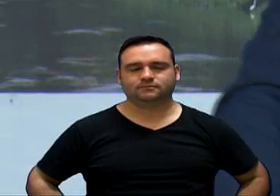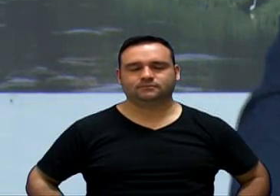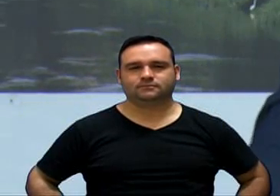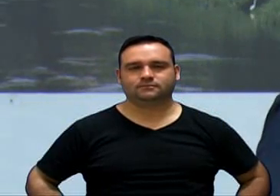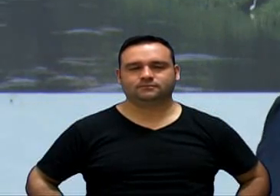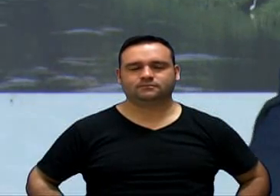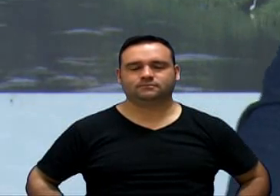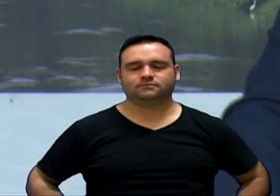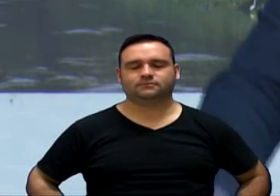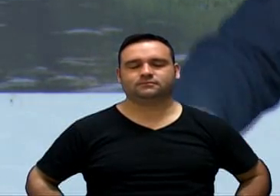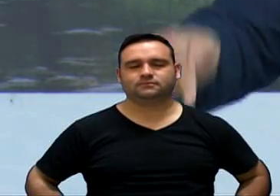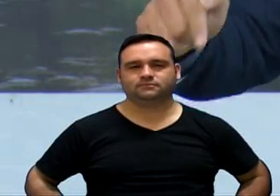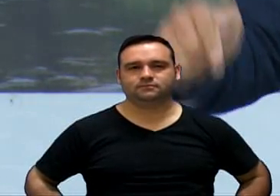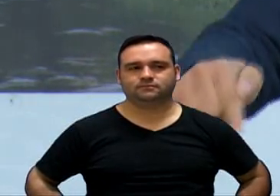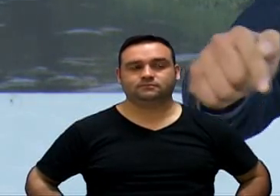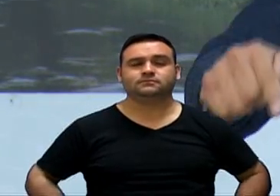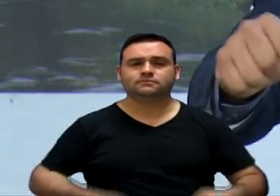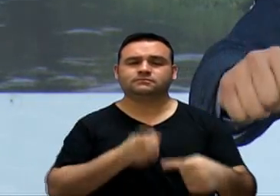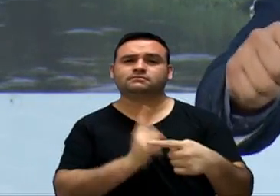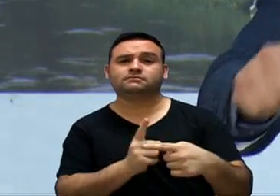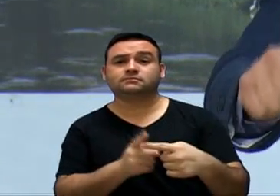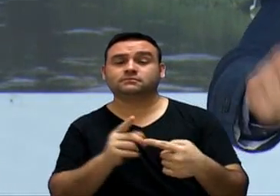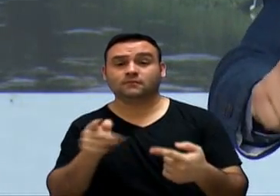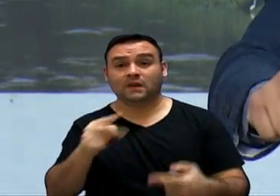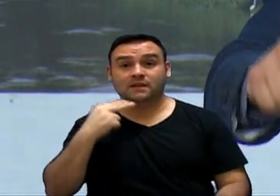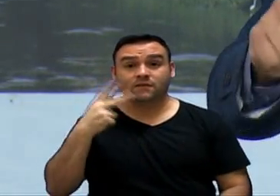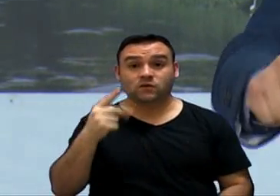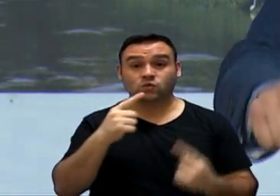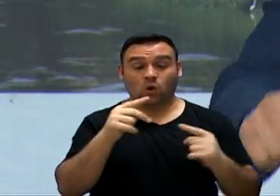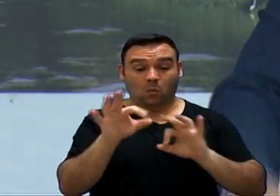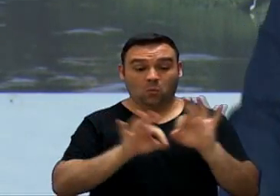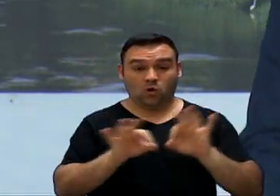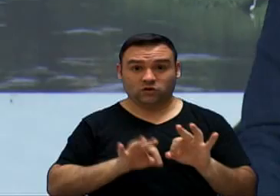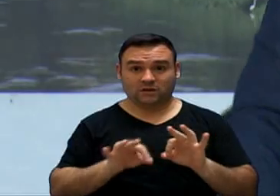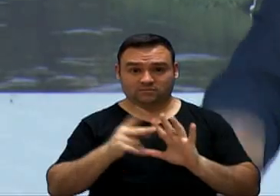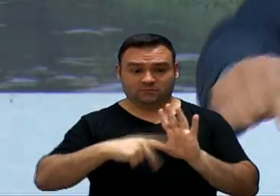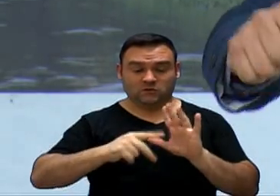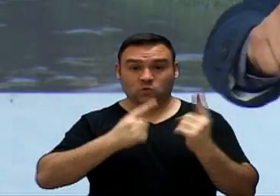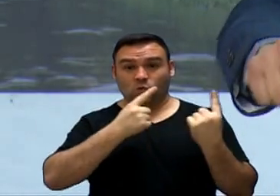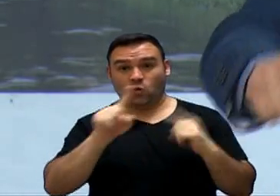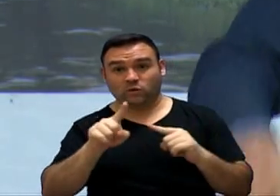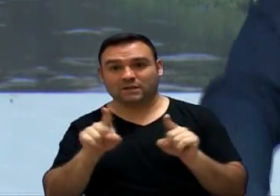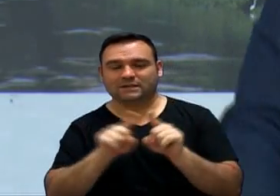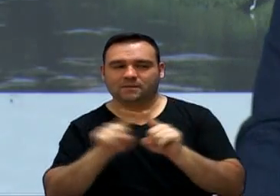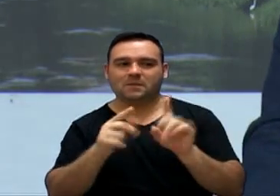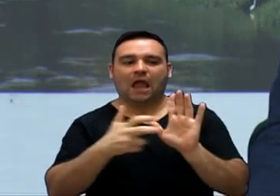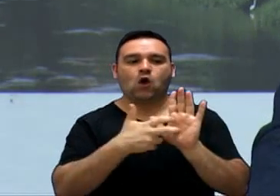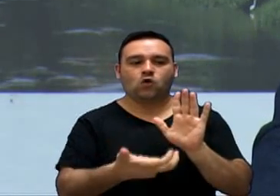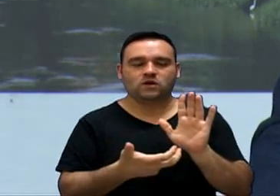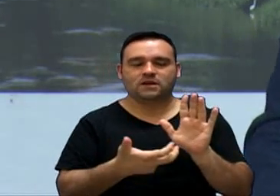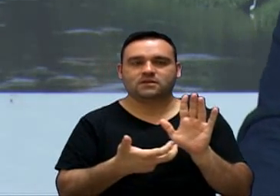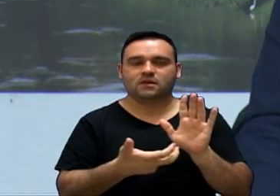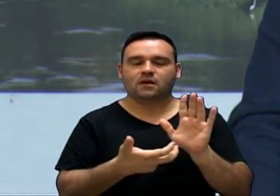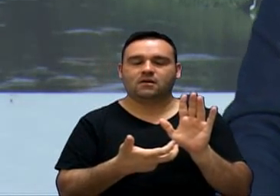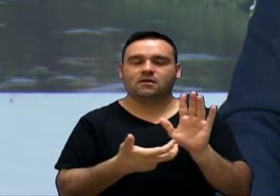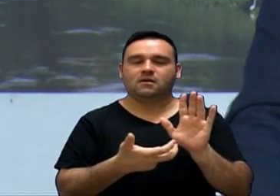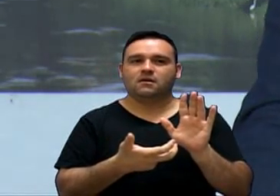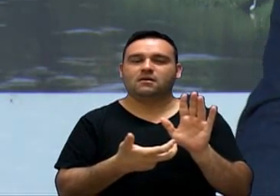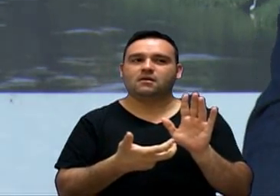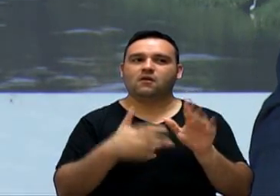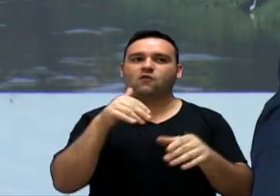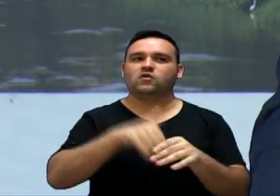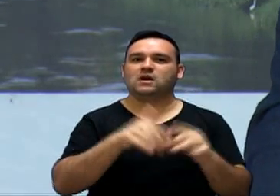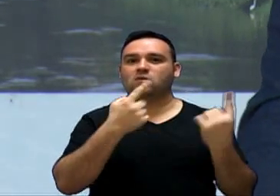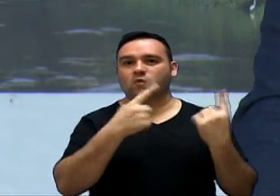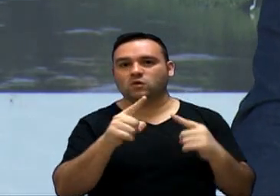Ora, pois, se um vereador votar contra esse projeto e contra essa quebra de inconstitucionalidade, tendo em